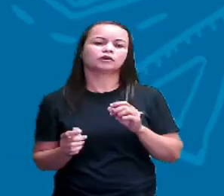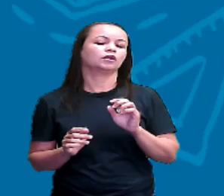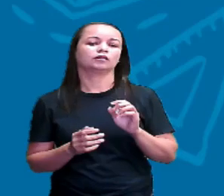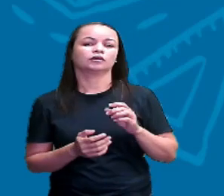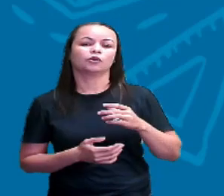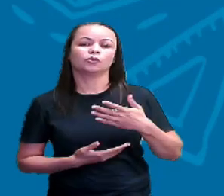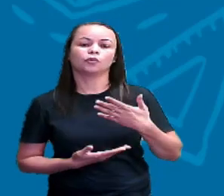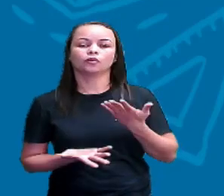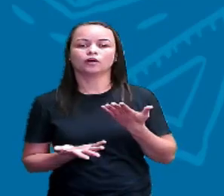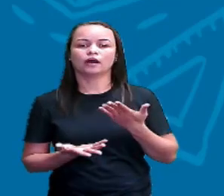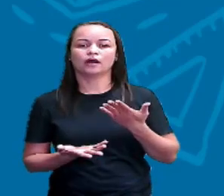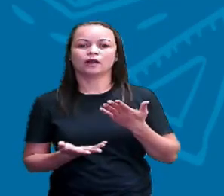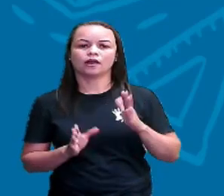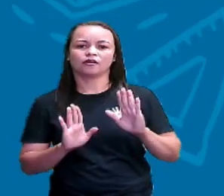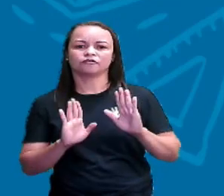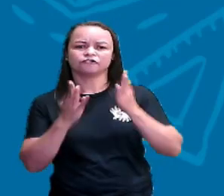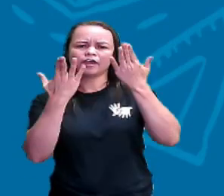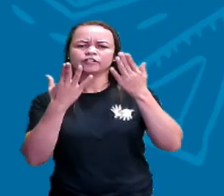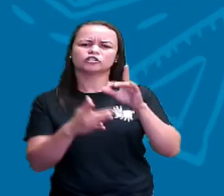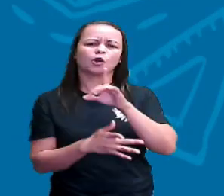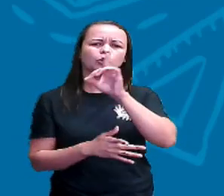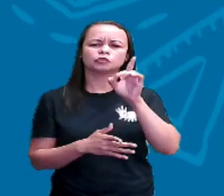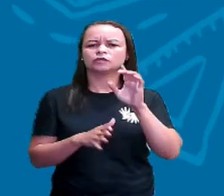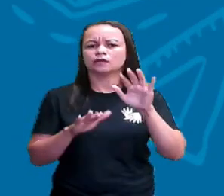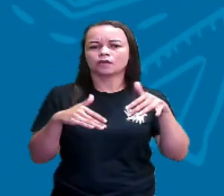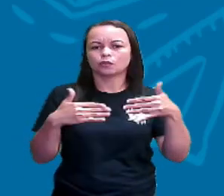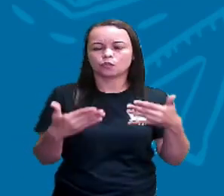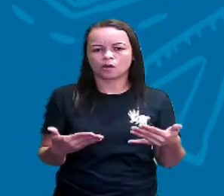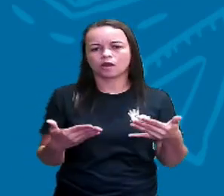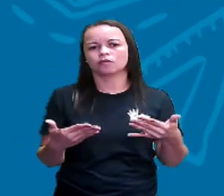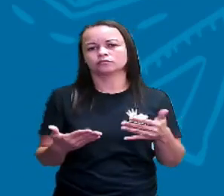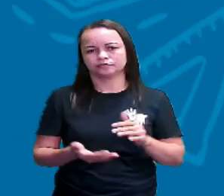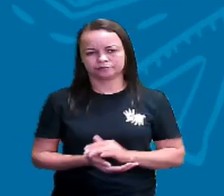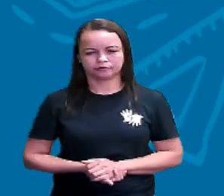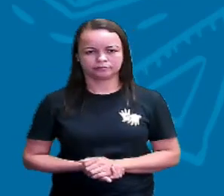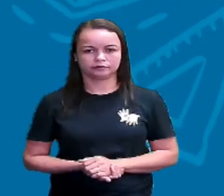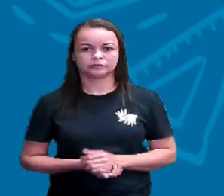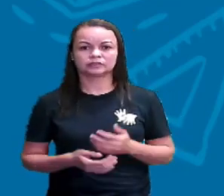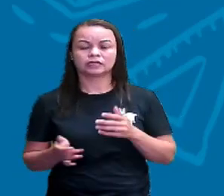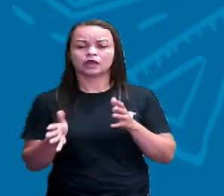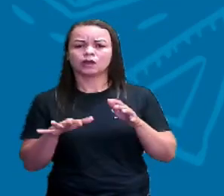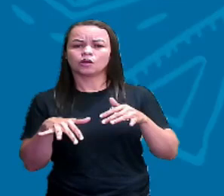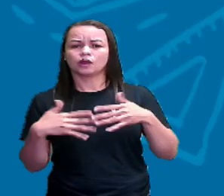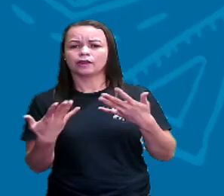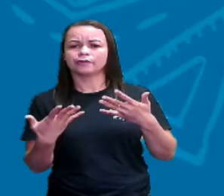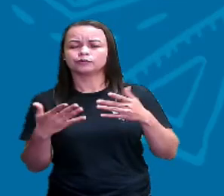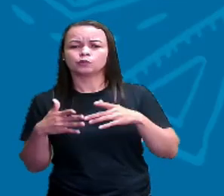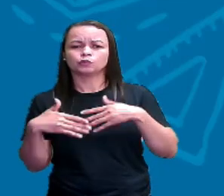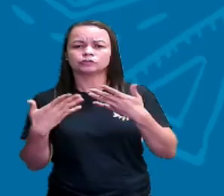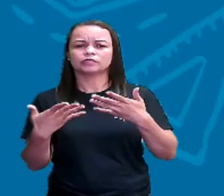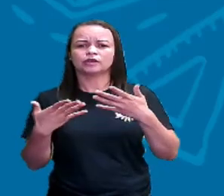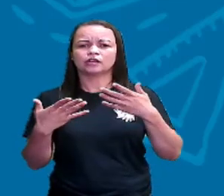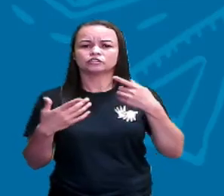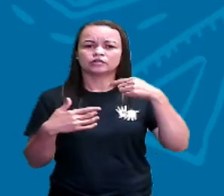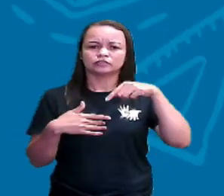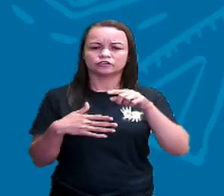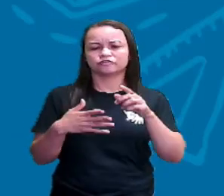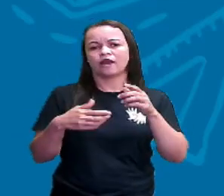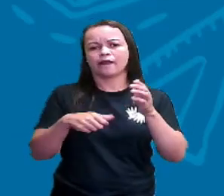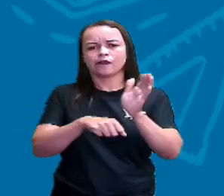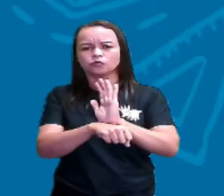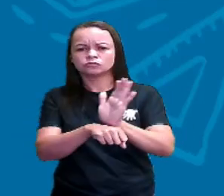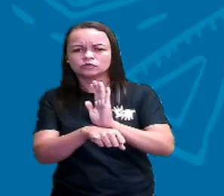fiesta? Que dia é a festa? Certo? Que dia vamos ao cine? Que dia vamos ao teatro?